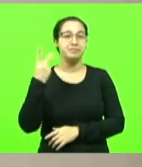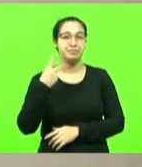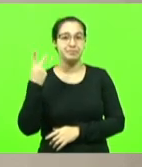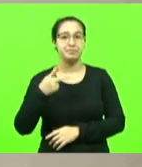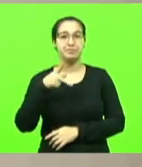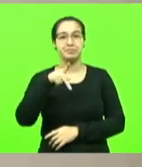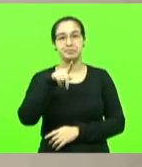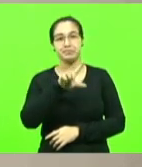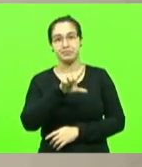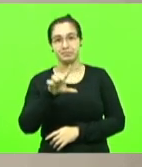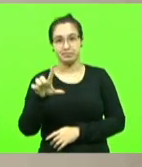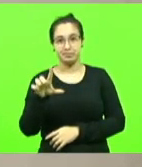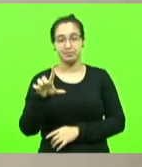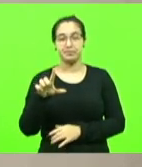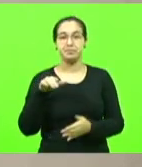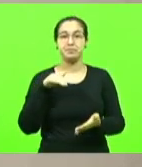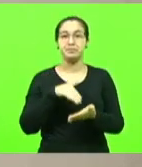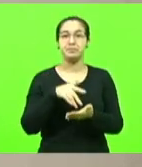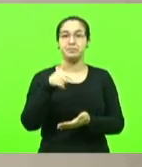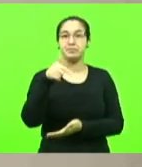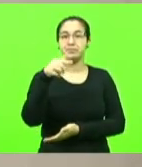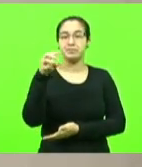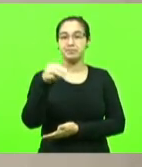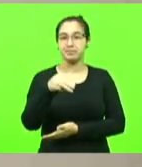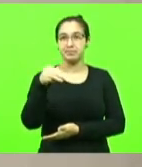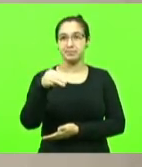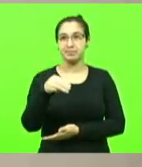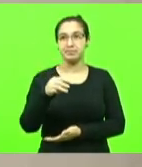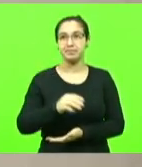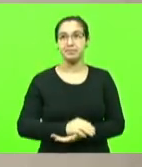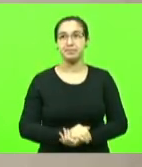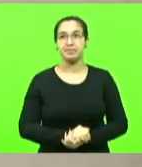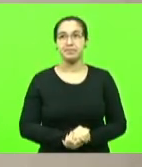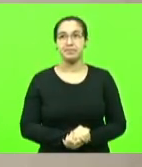pelo tempo de 7 minutos e 30 segundos